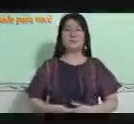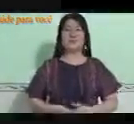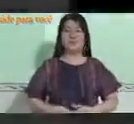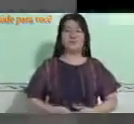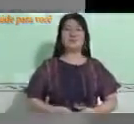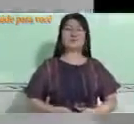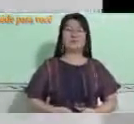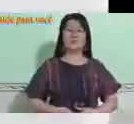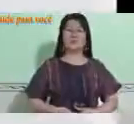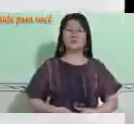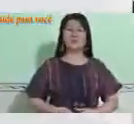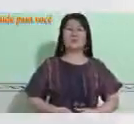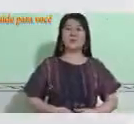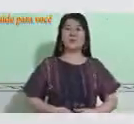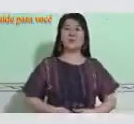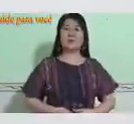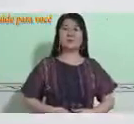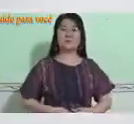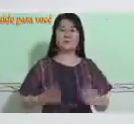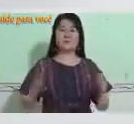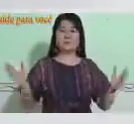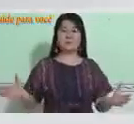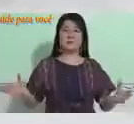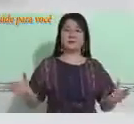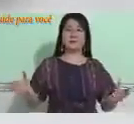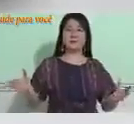das sessões de fisioterapia.